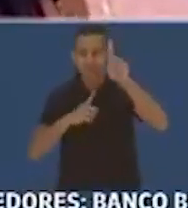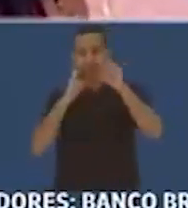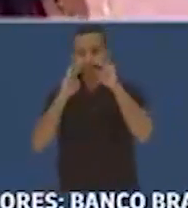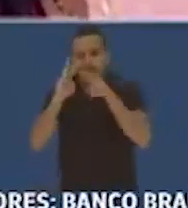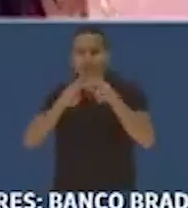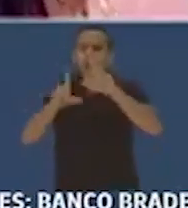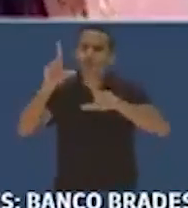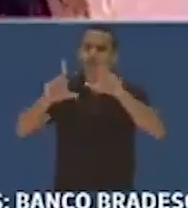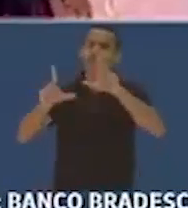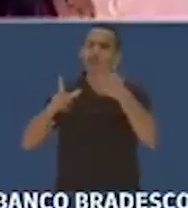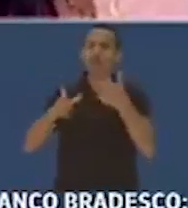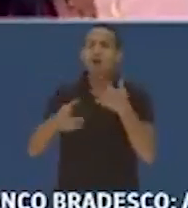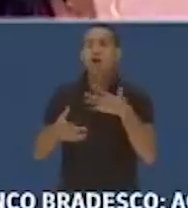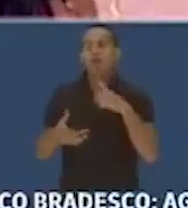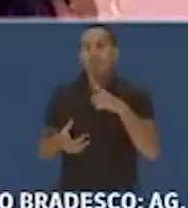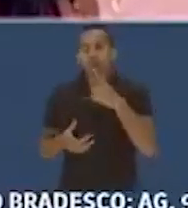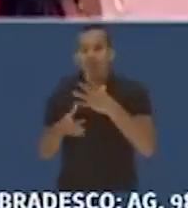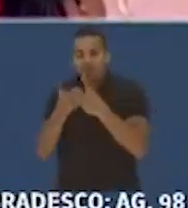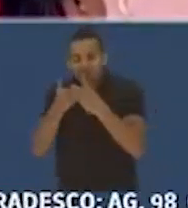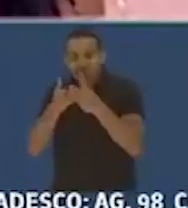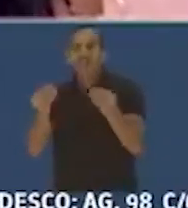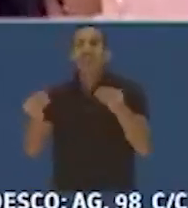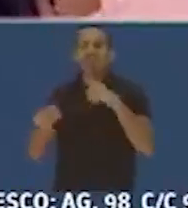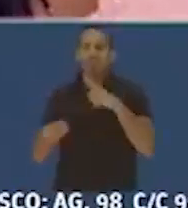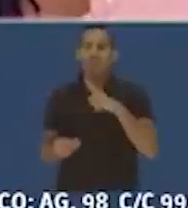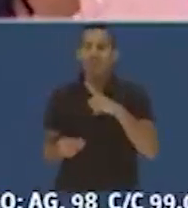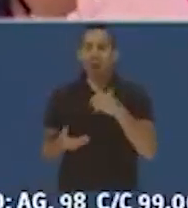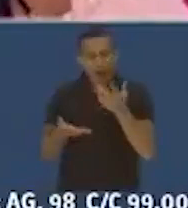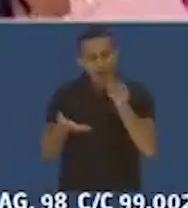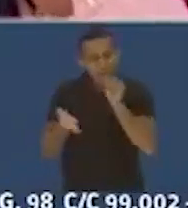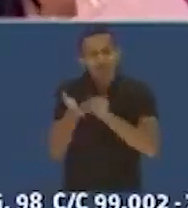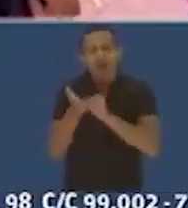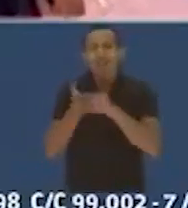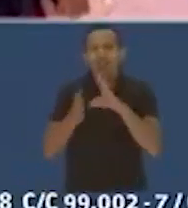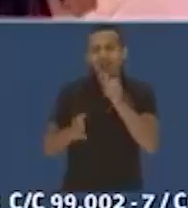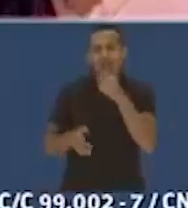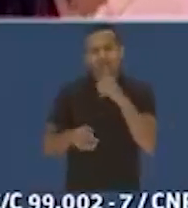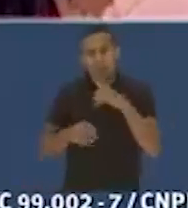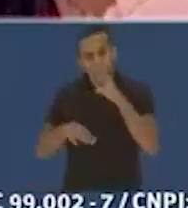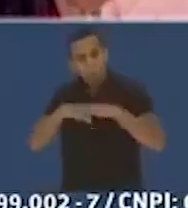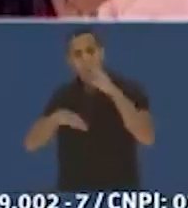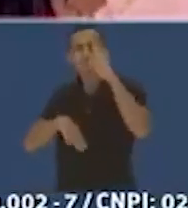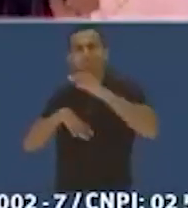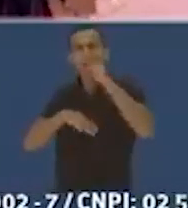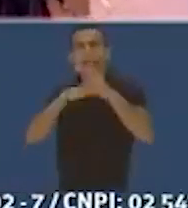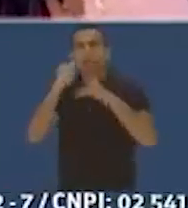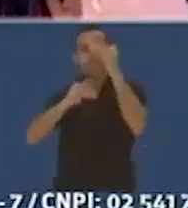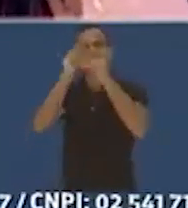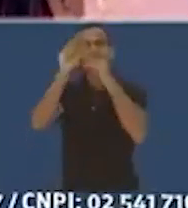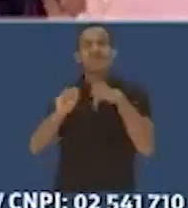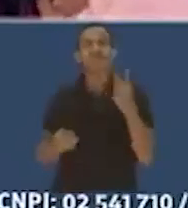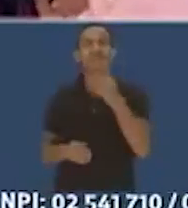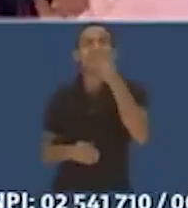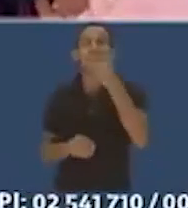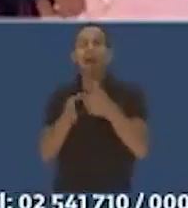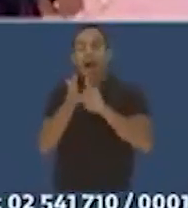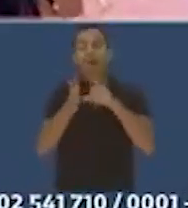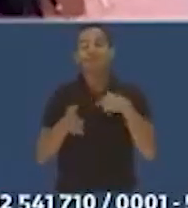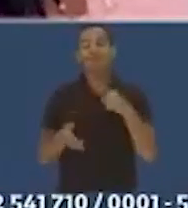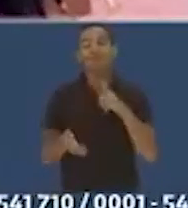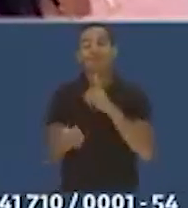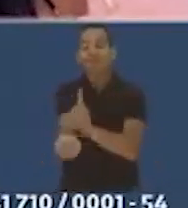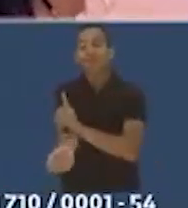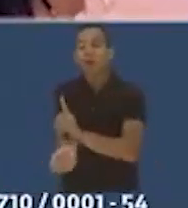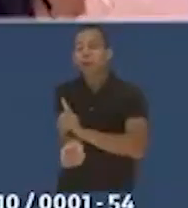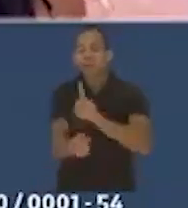e são. Para contar a vitória aqui. Mas você tinha o quê, filha? Eu tinha diabetes, eu estou curada, Deus